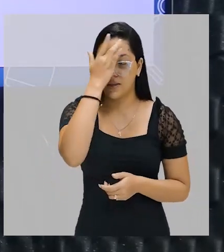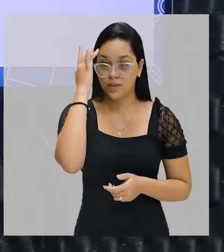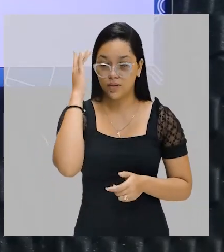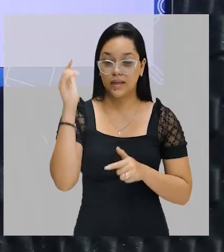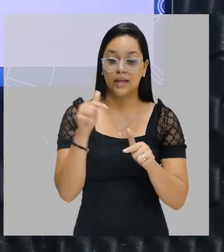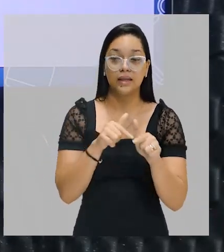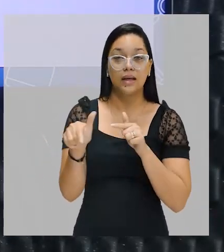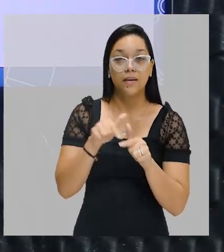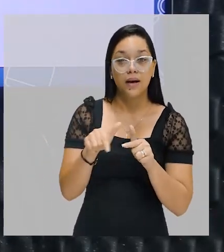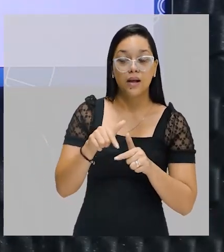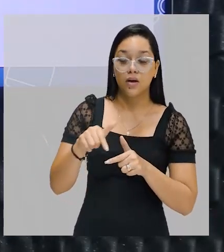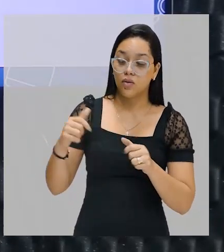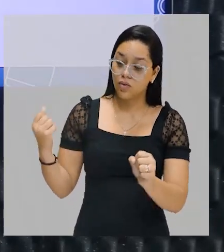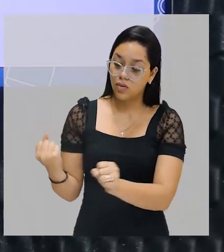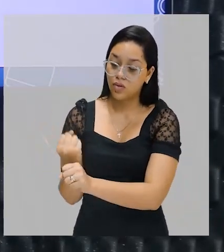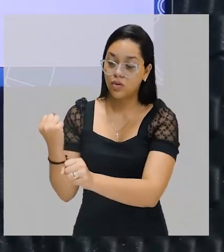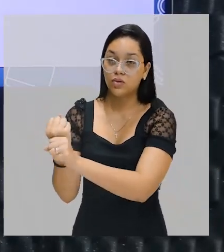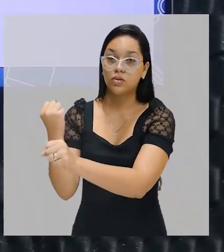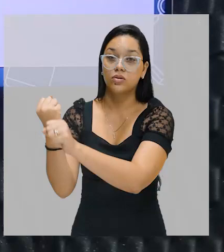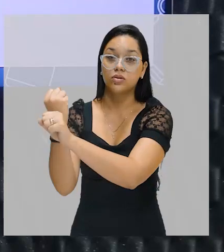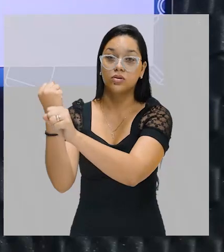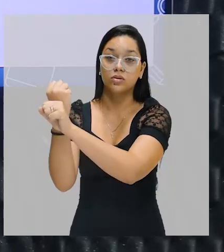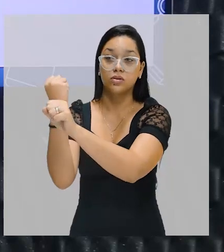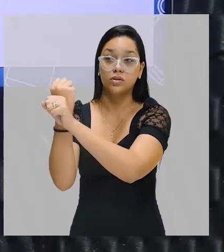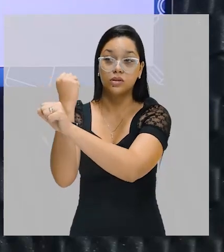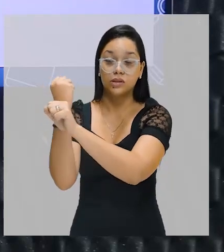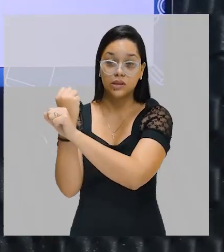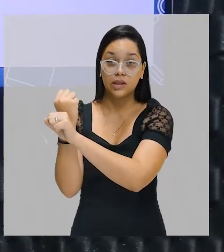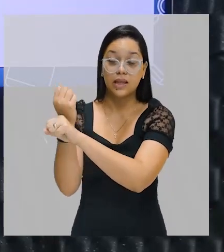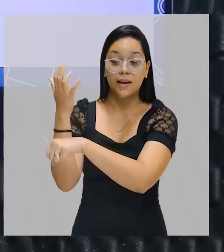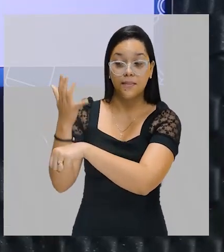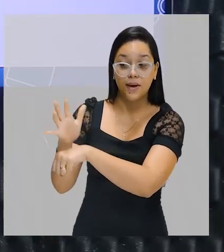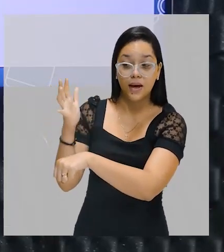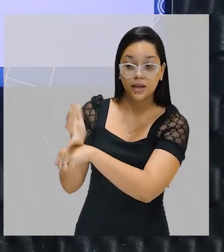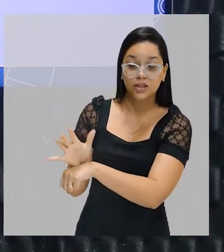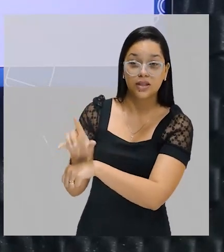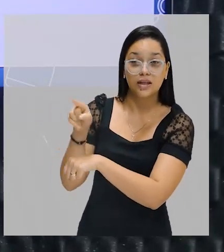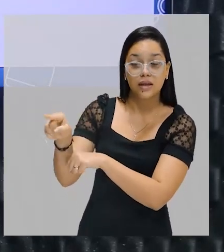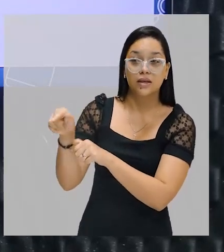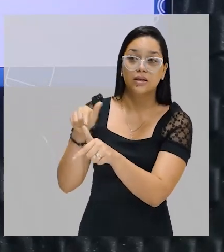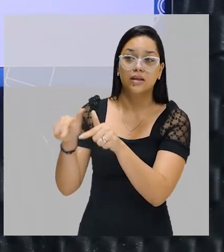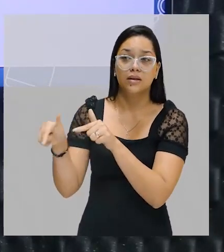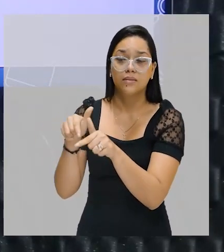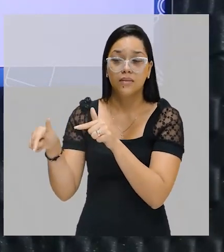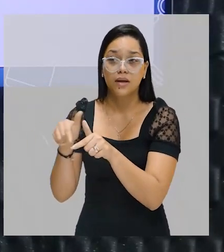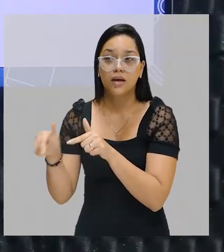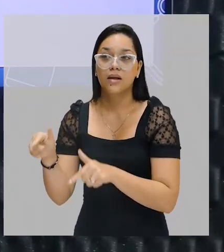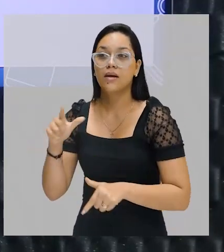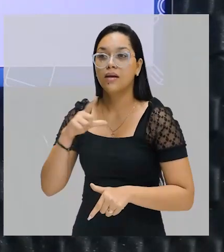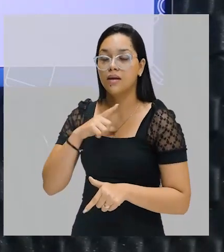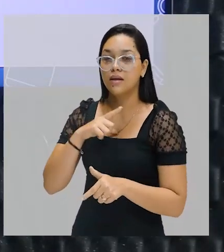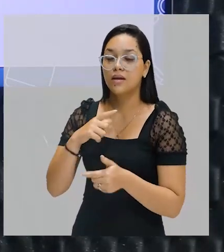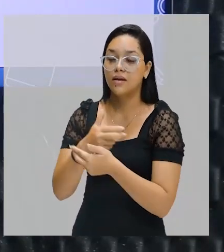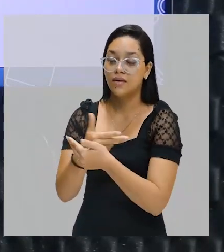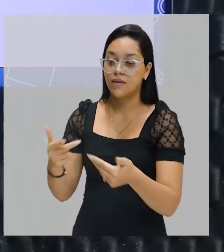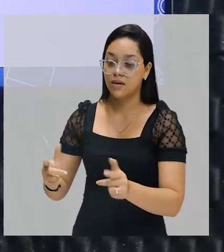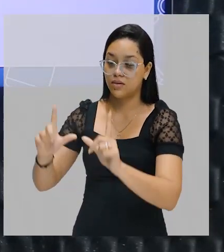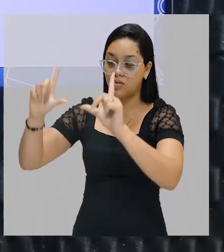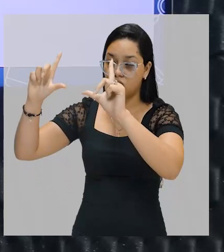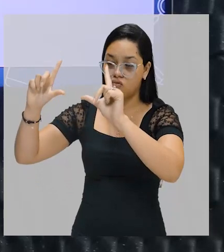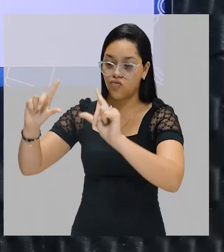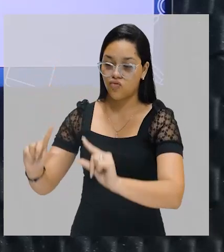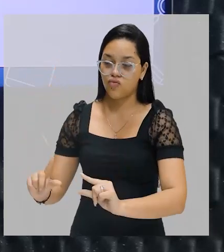com construção, um pedreiro, na sua prática laboral, ele tem bastante gasto